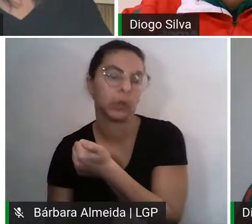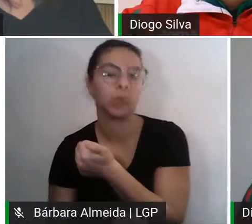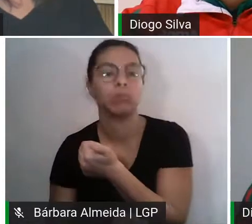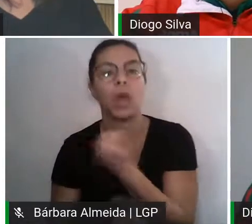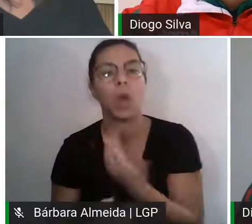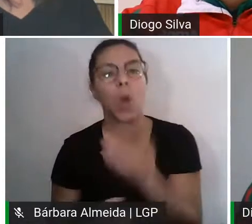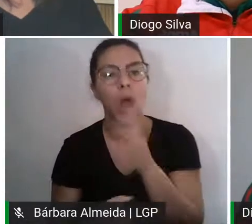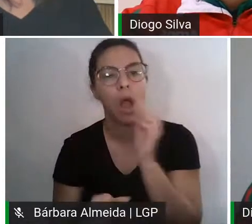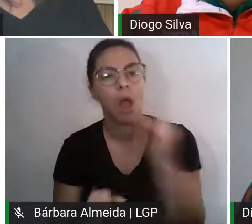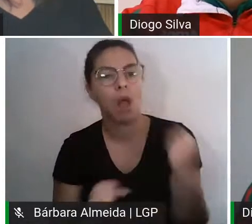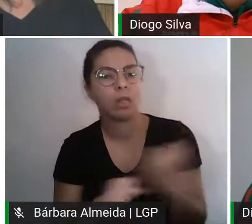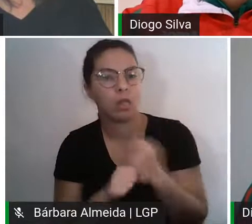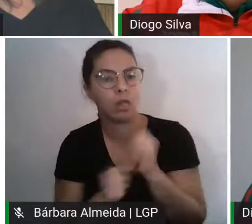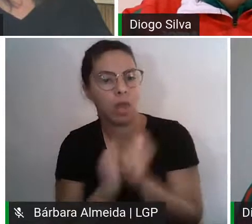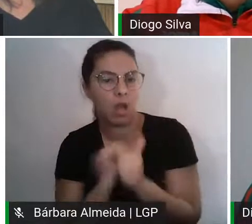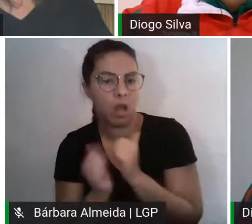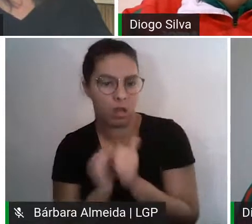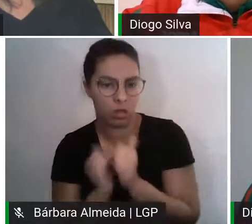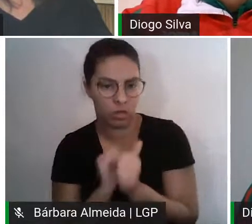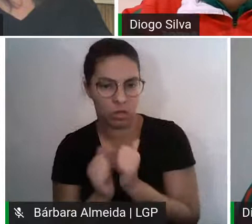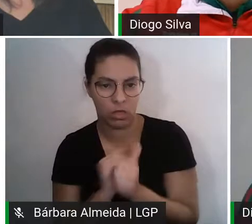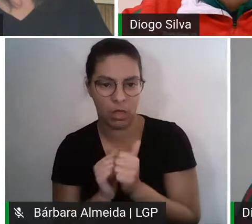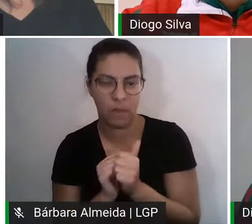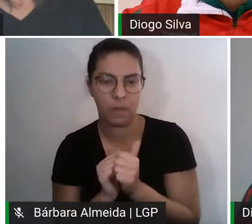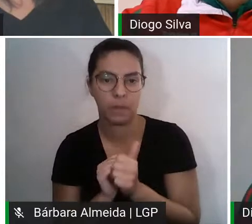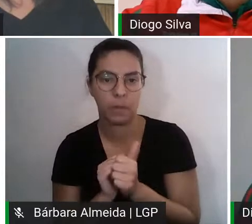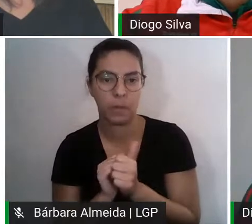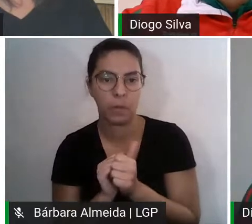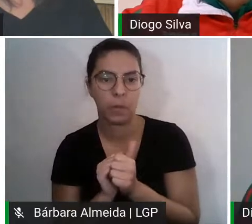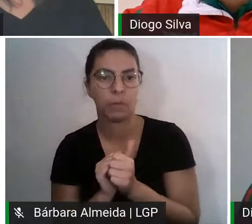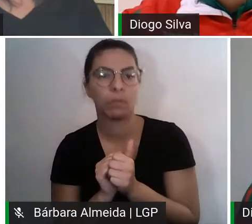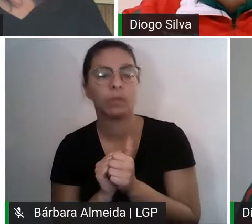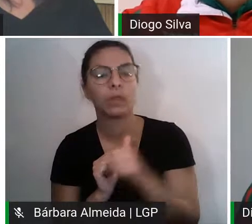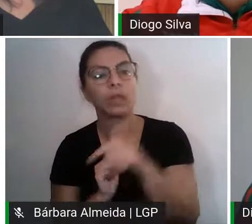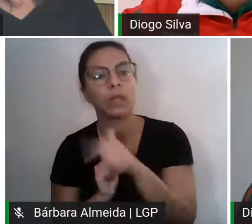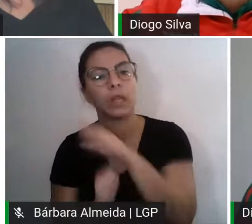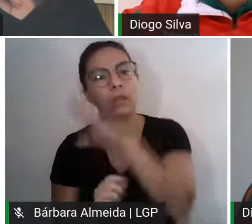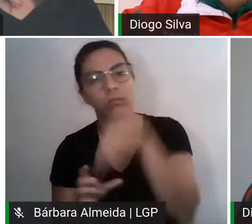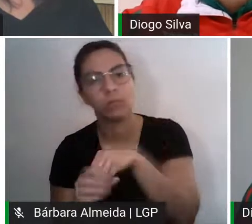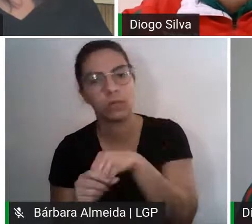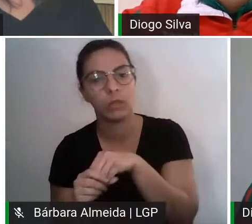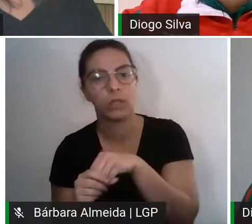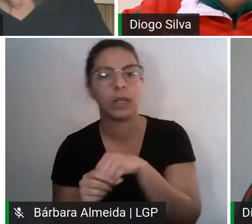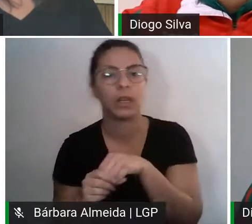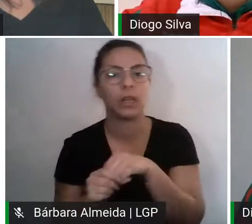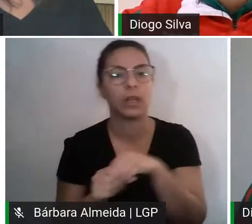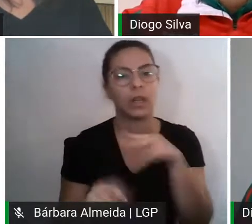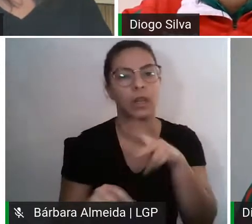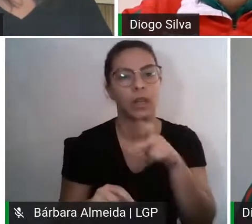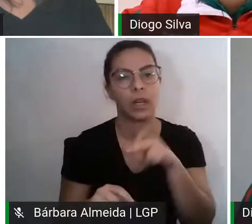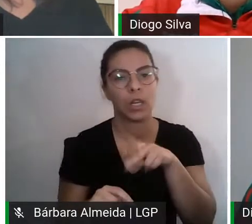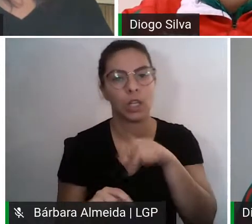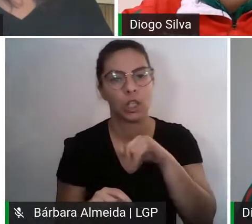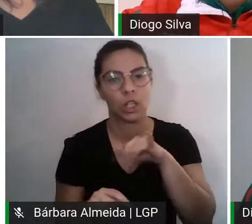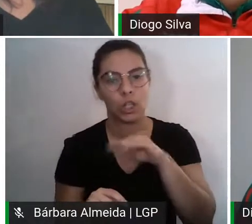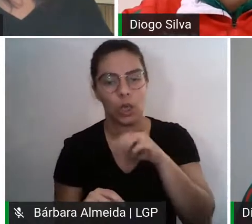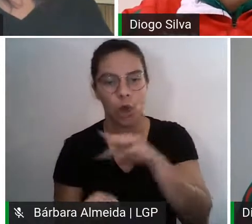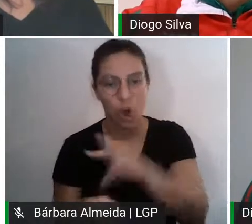atletas que possam integrar a categoria a classe do nanismo, nem as categorias de cadeira de